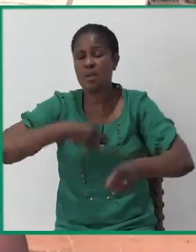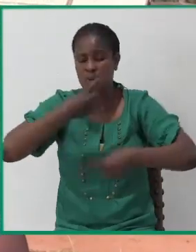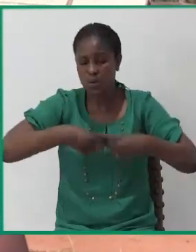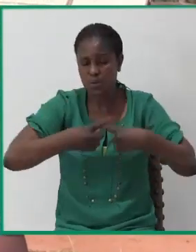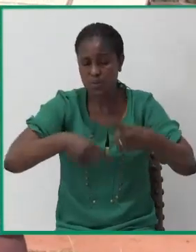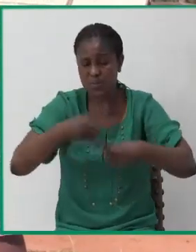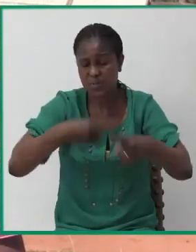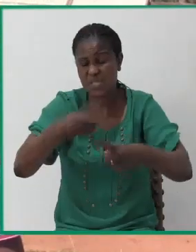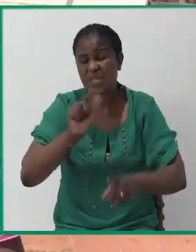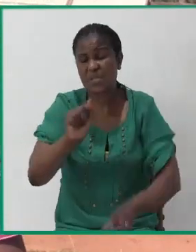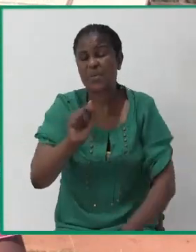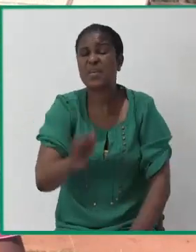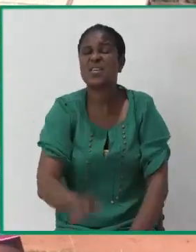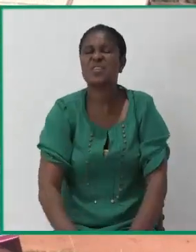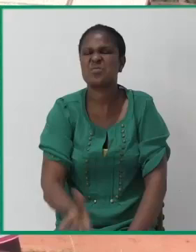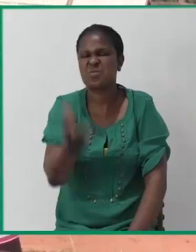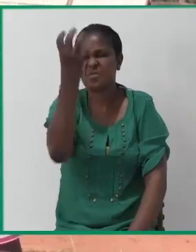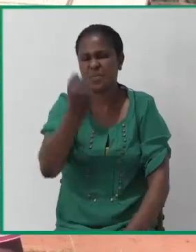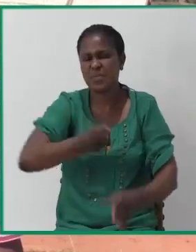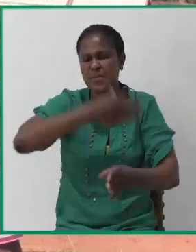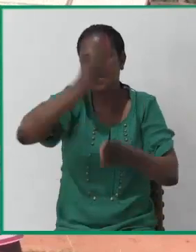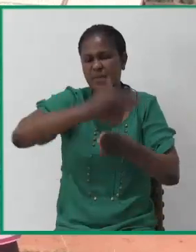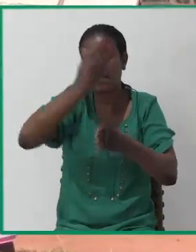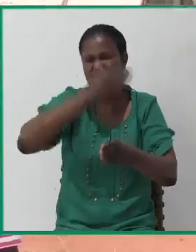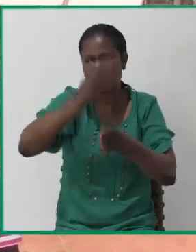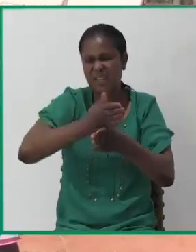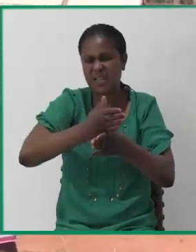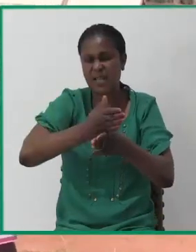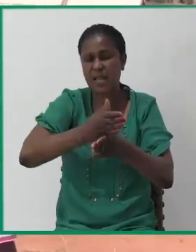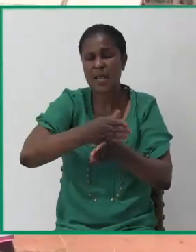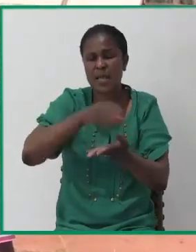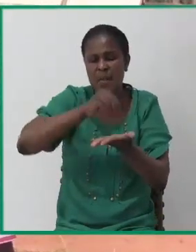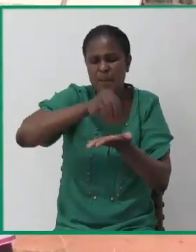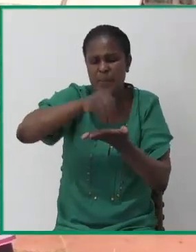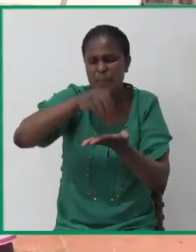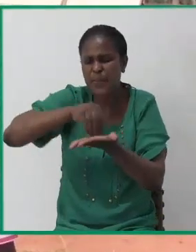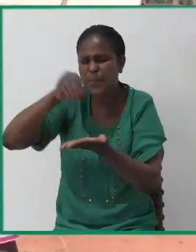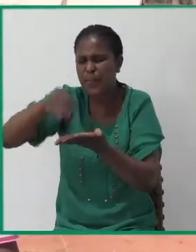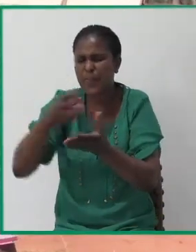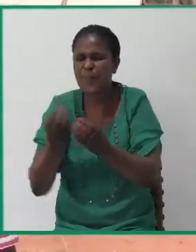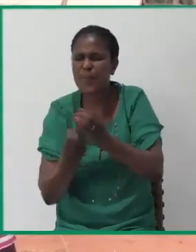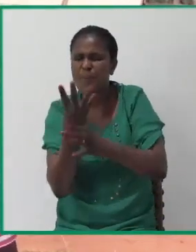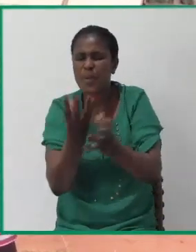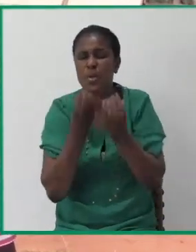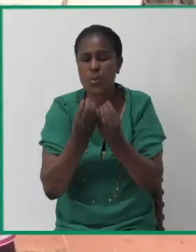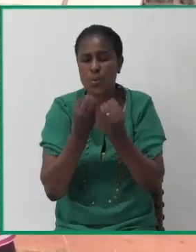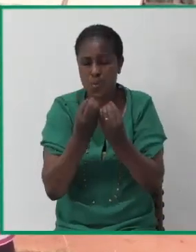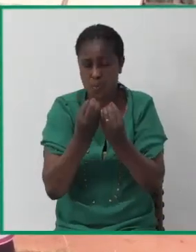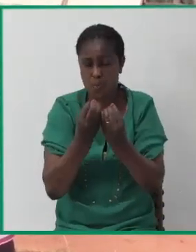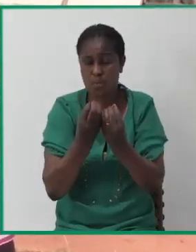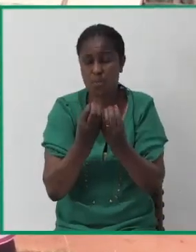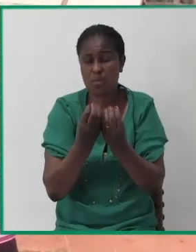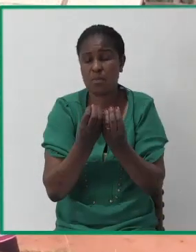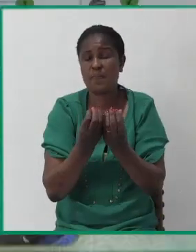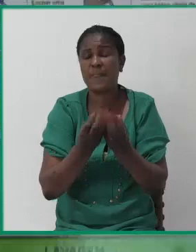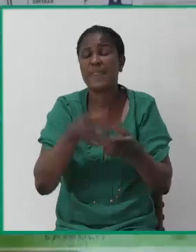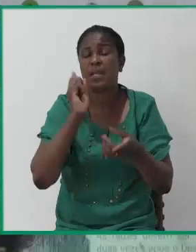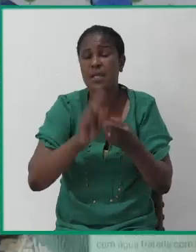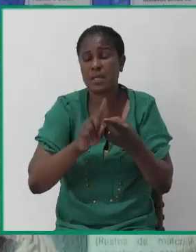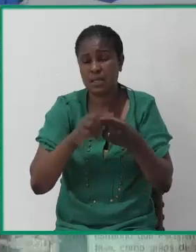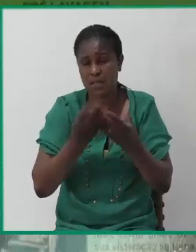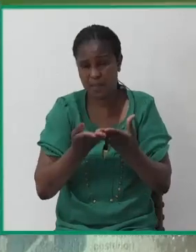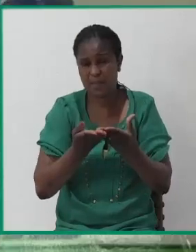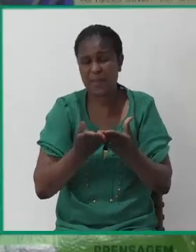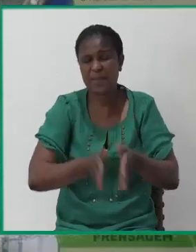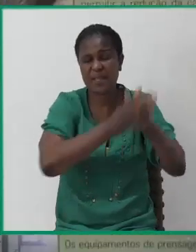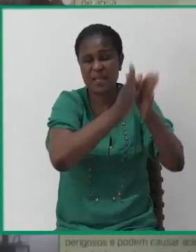parte dos produtores de semente, treinamos em boas práticas de produção de semente 37 produtores de semente. E em